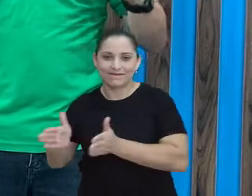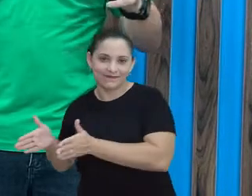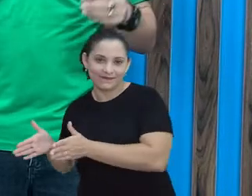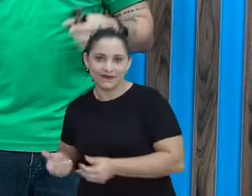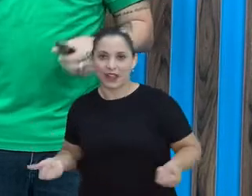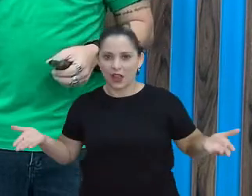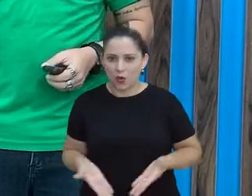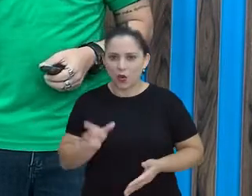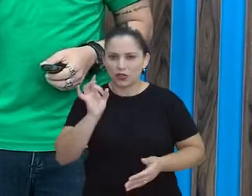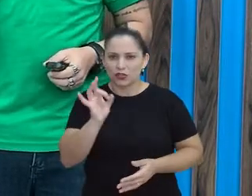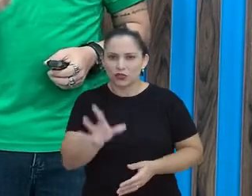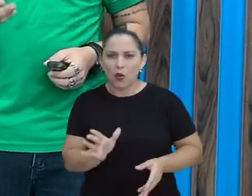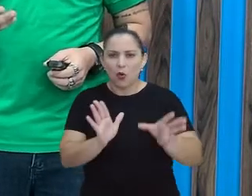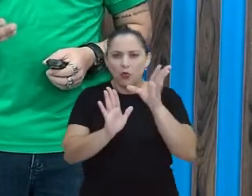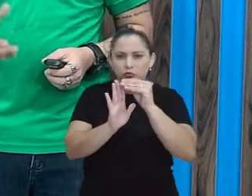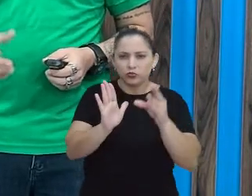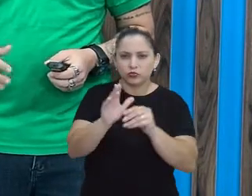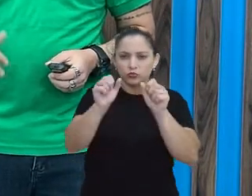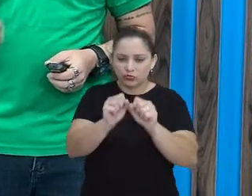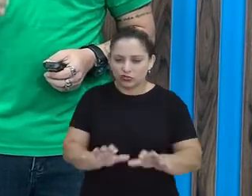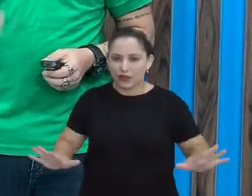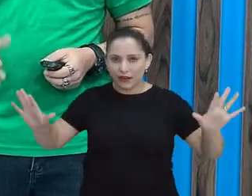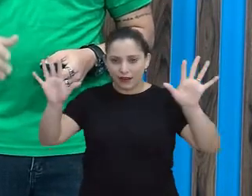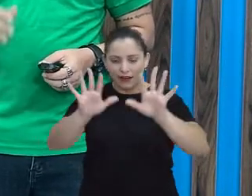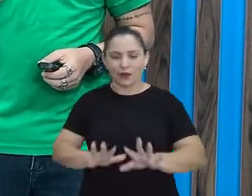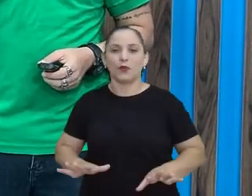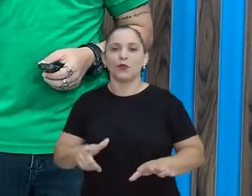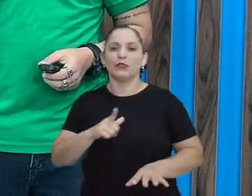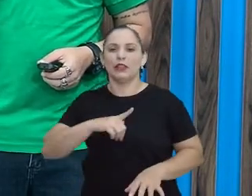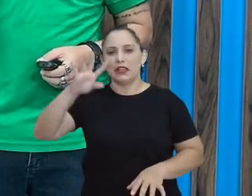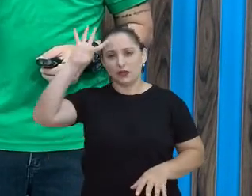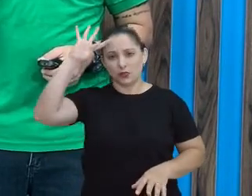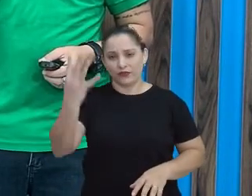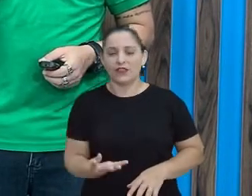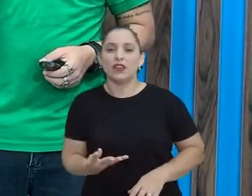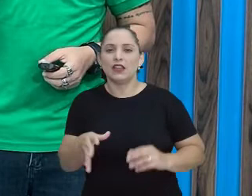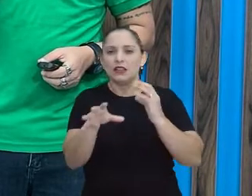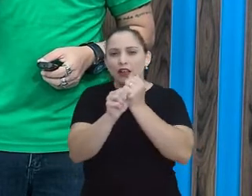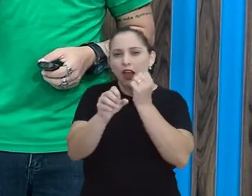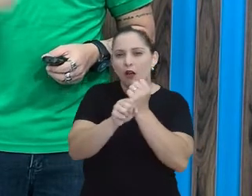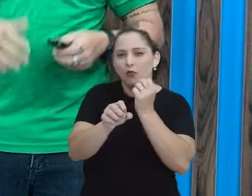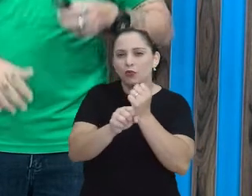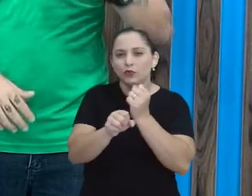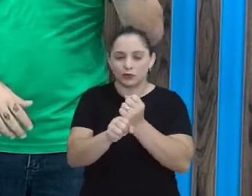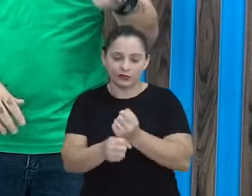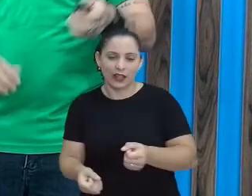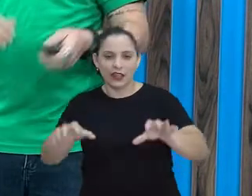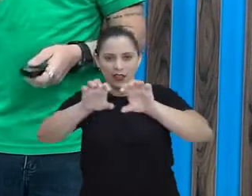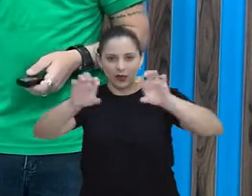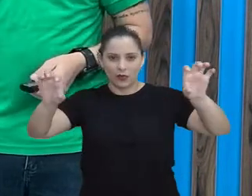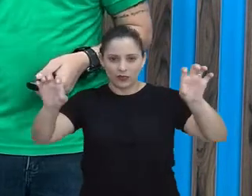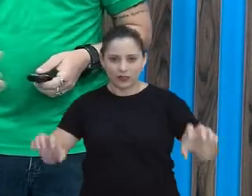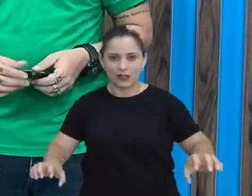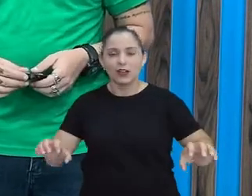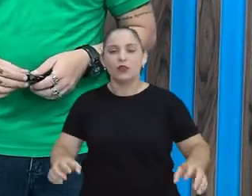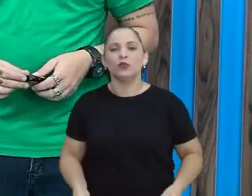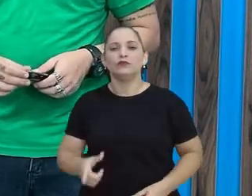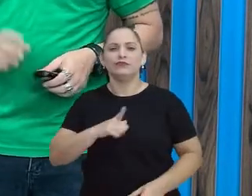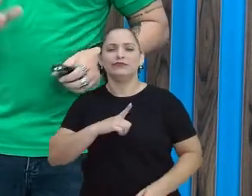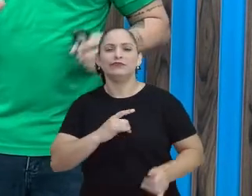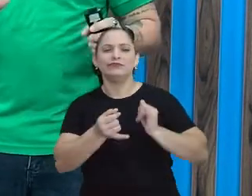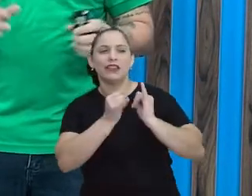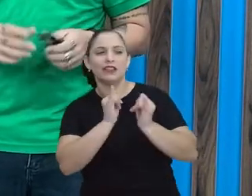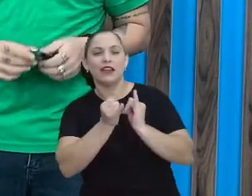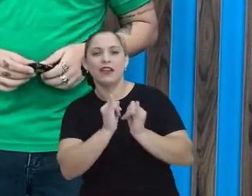visão geral, a gente vai resolver algumas equações, muitas vezes aquelas equações que a gente vê na internet, Instagram, WhatsApp, e a gente